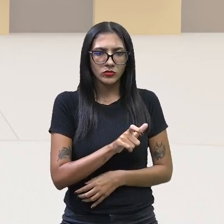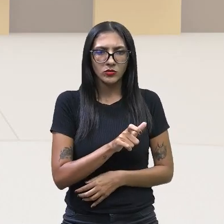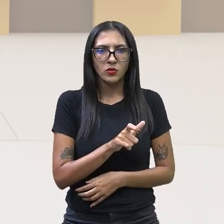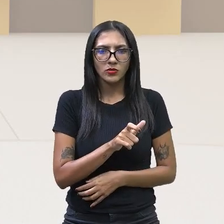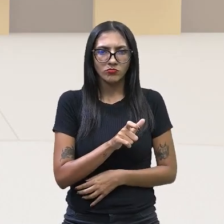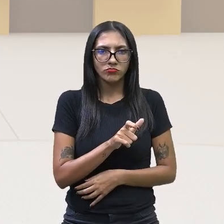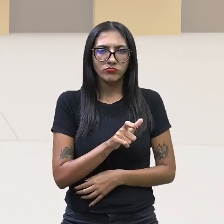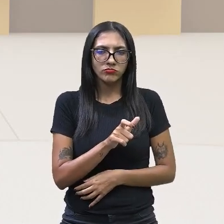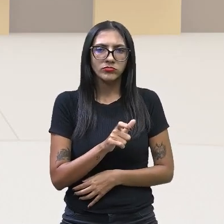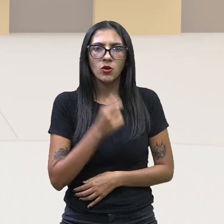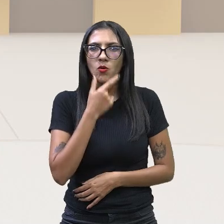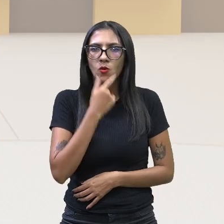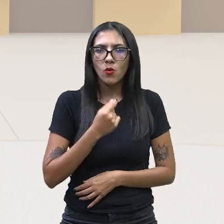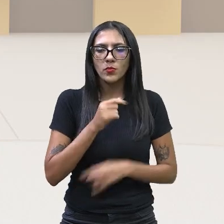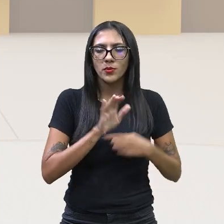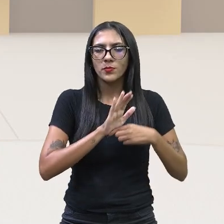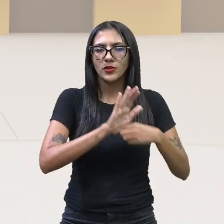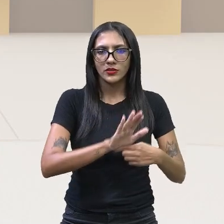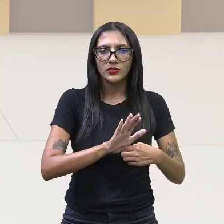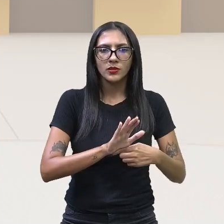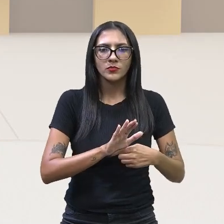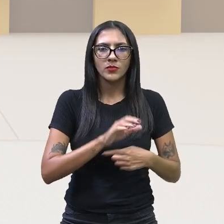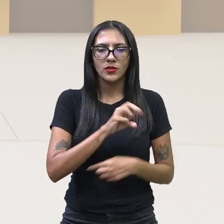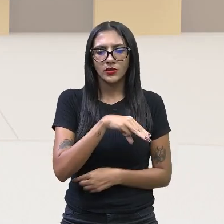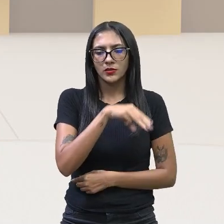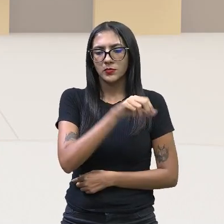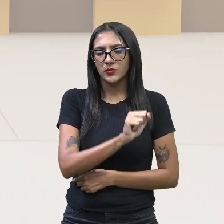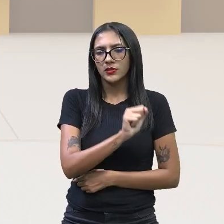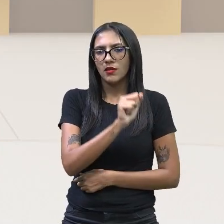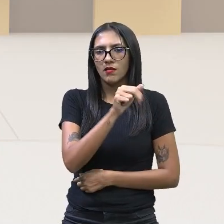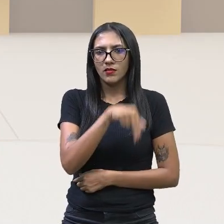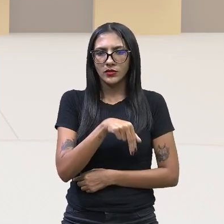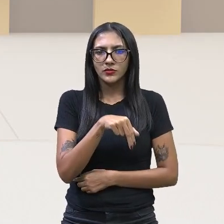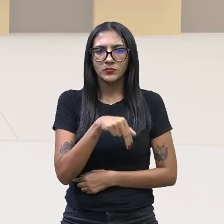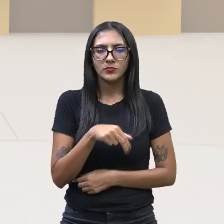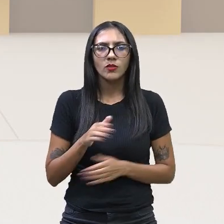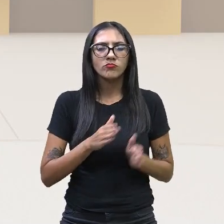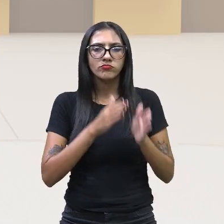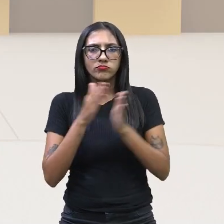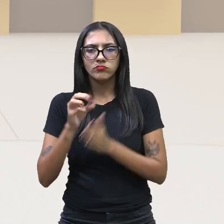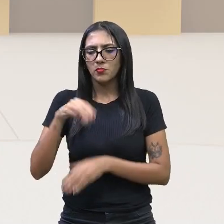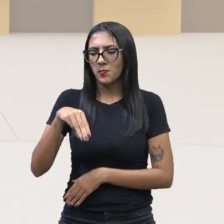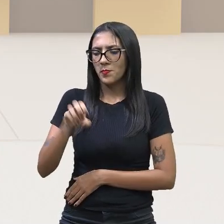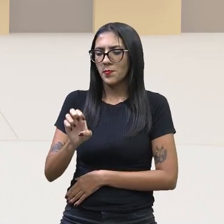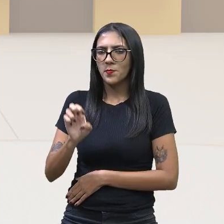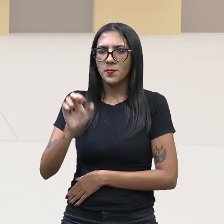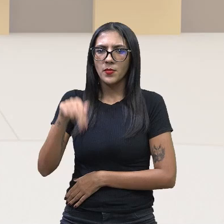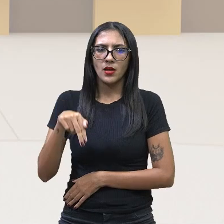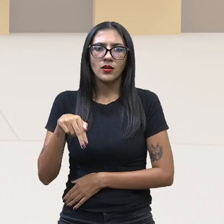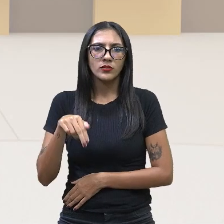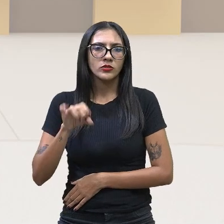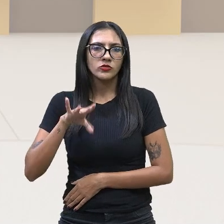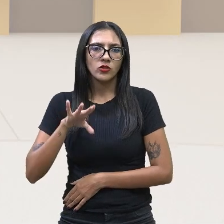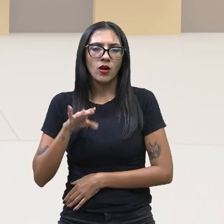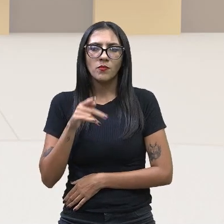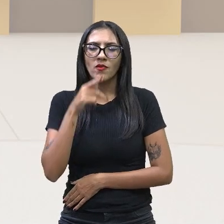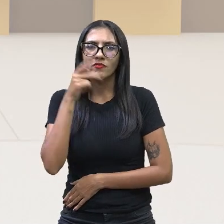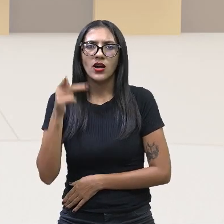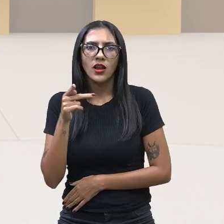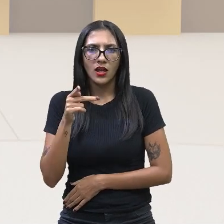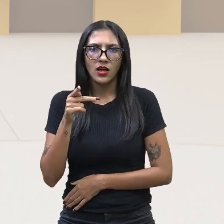homens. Isso, é um Então, pouquinho mais longo só pra o dizer E. se é plural. Exatamente. Man, homem,